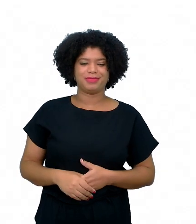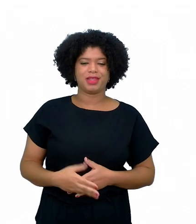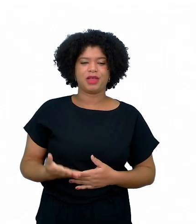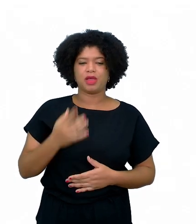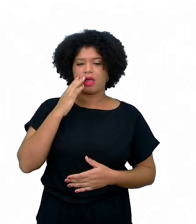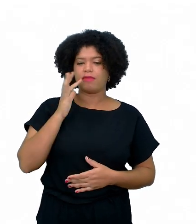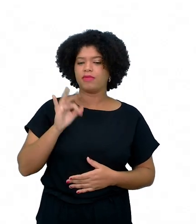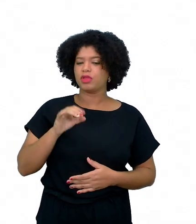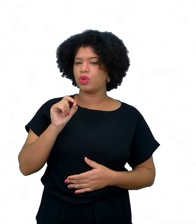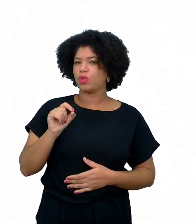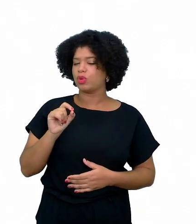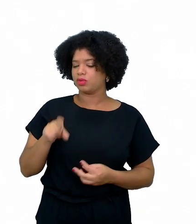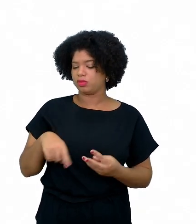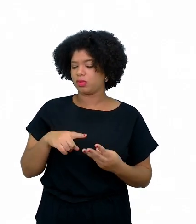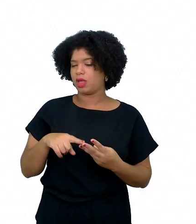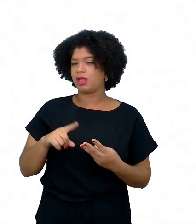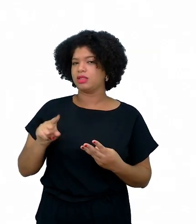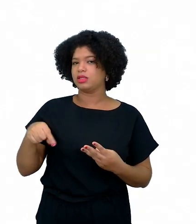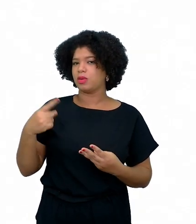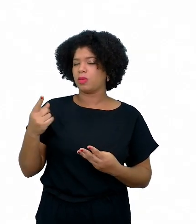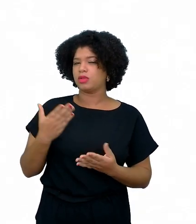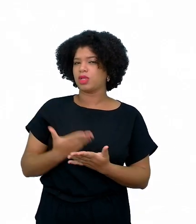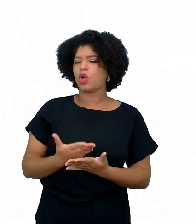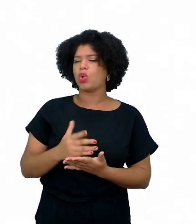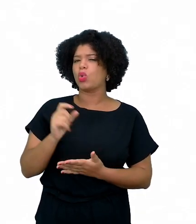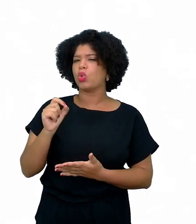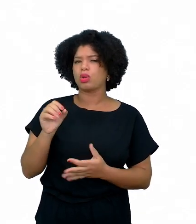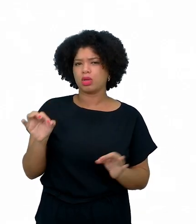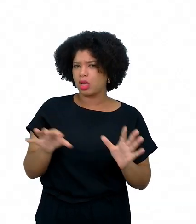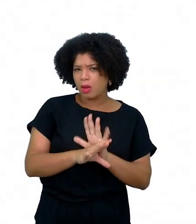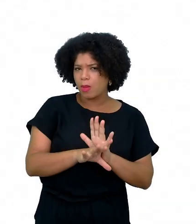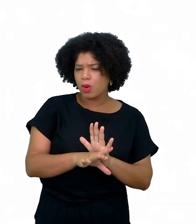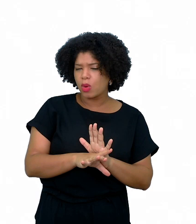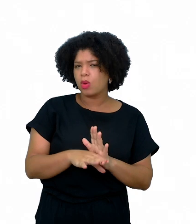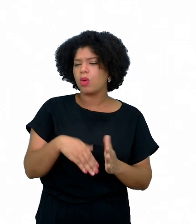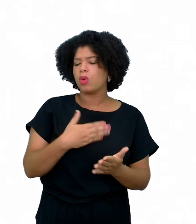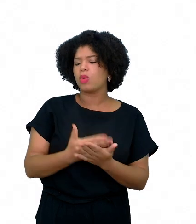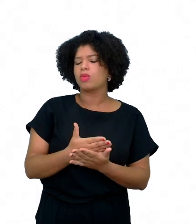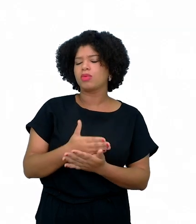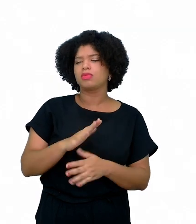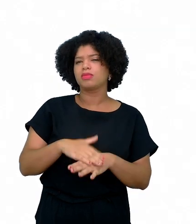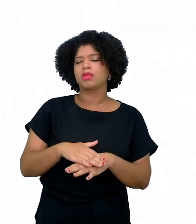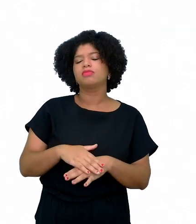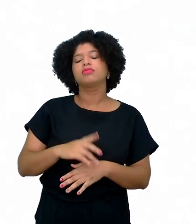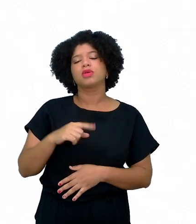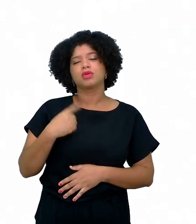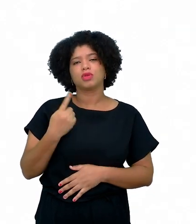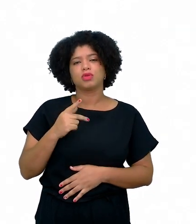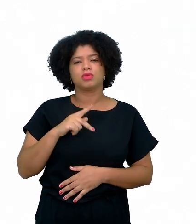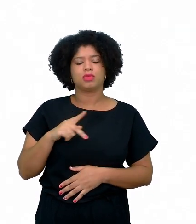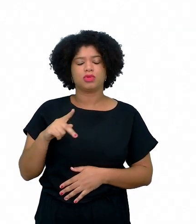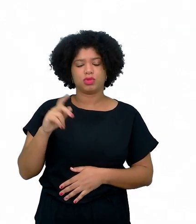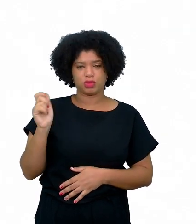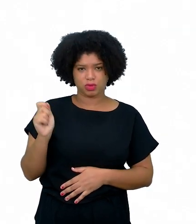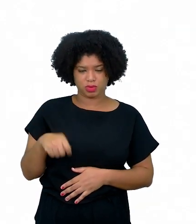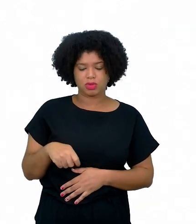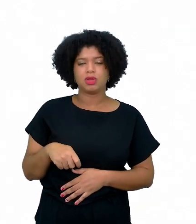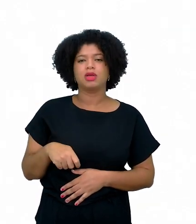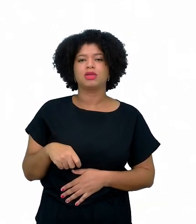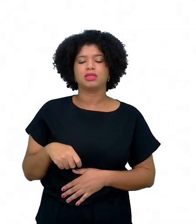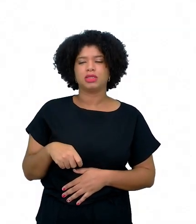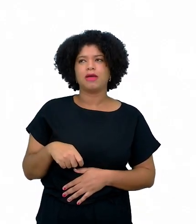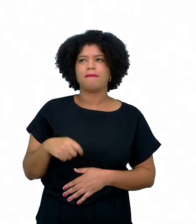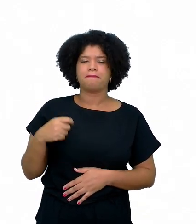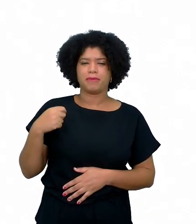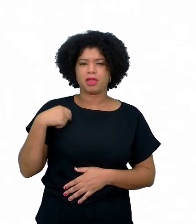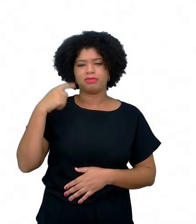momento final, né? Acabou a aula, depois da aula, eu, professor, né, decido fazer